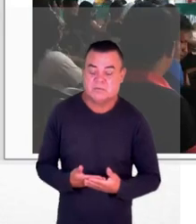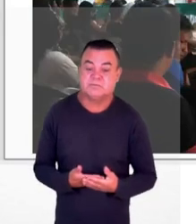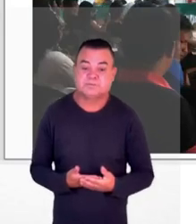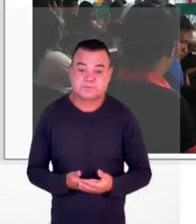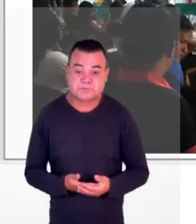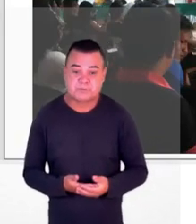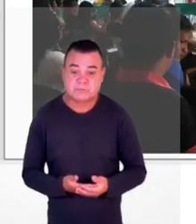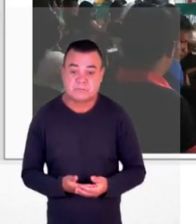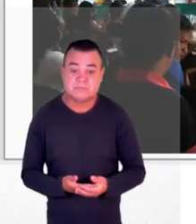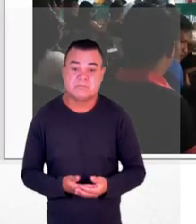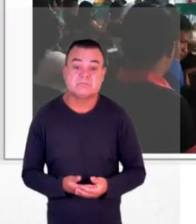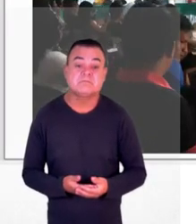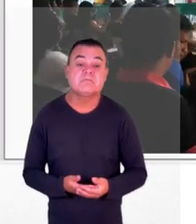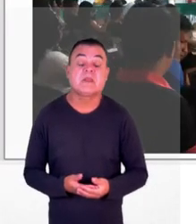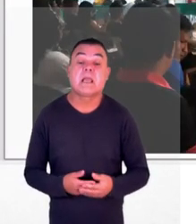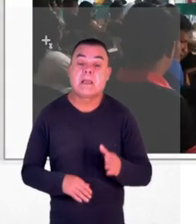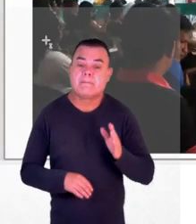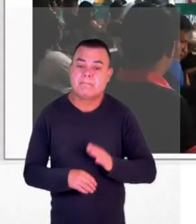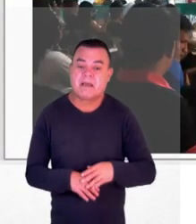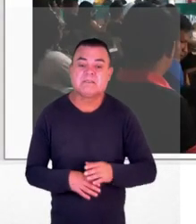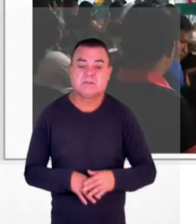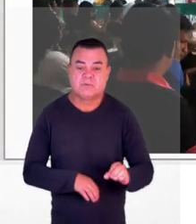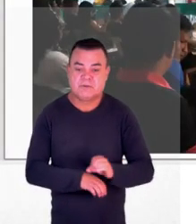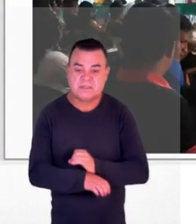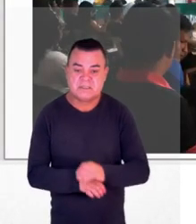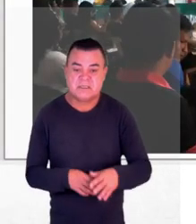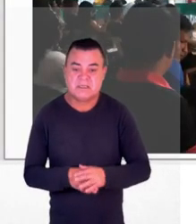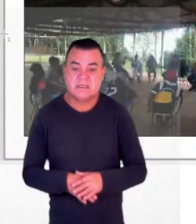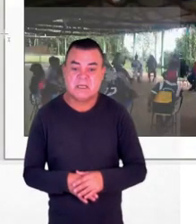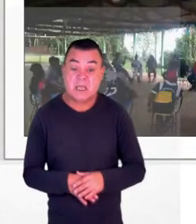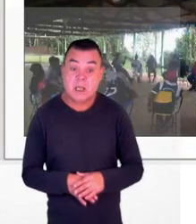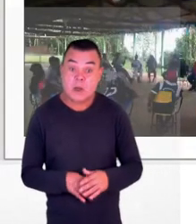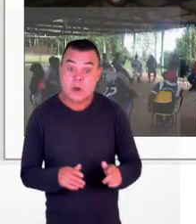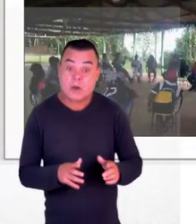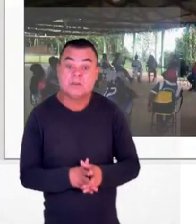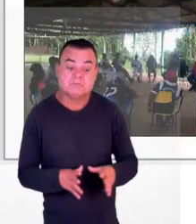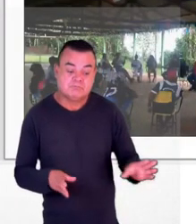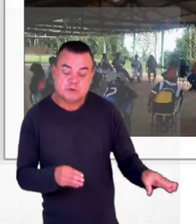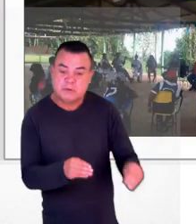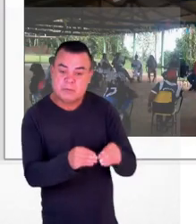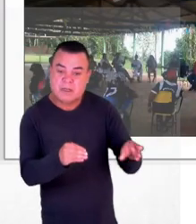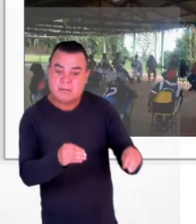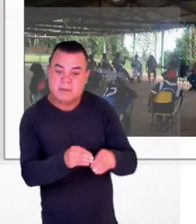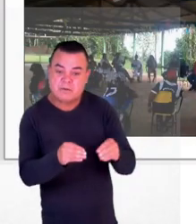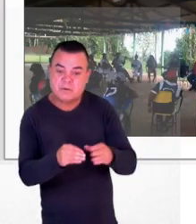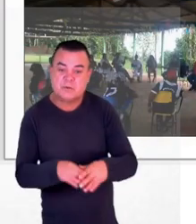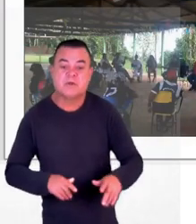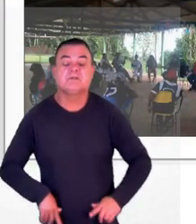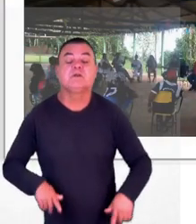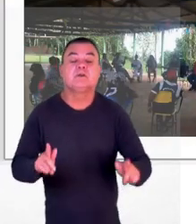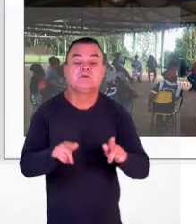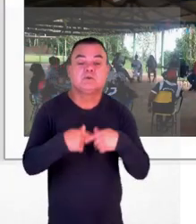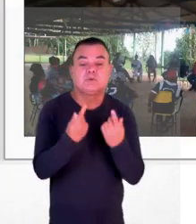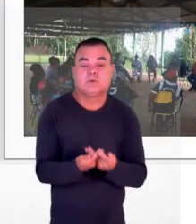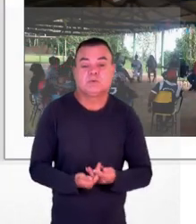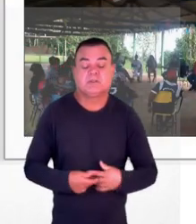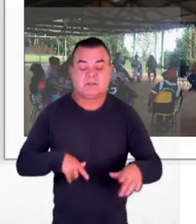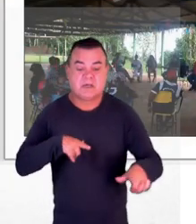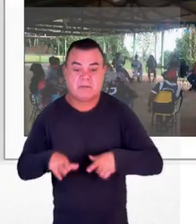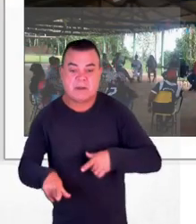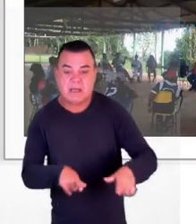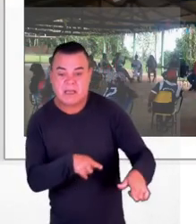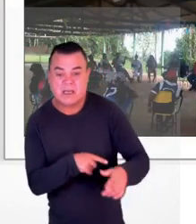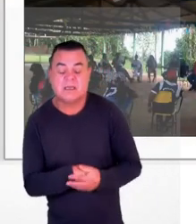né mais oficinas multirão para expedição de documentação dos povos indígenas né grupos de trabalho né at mais de